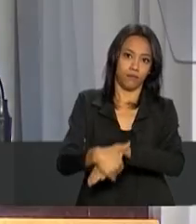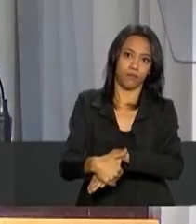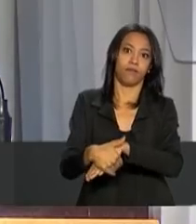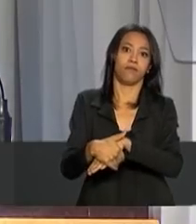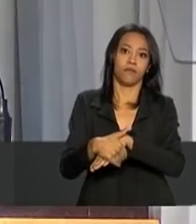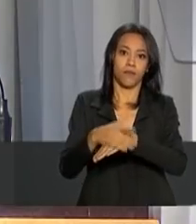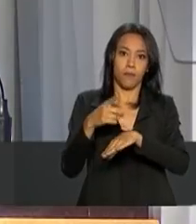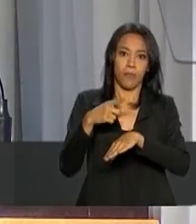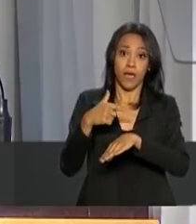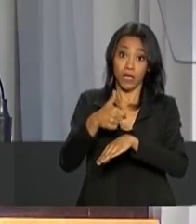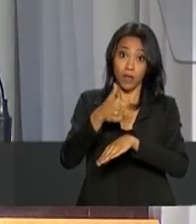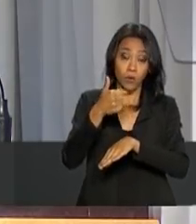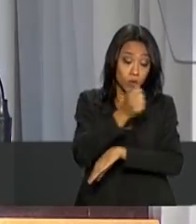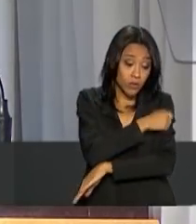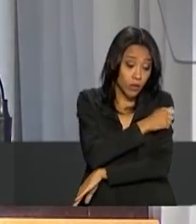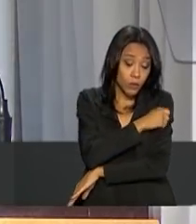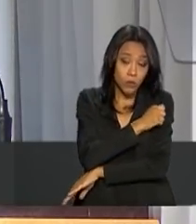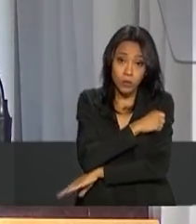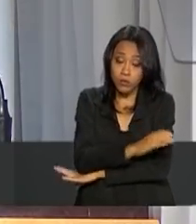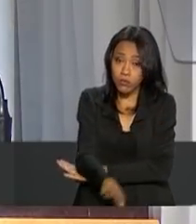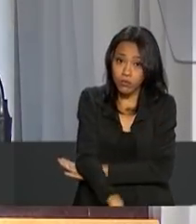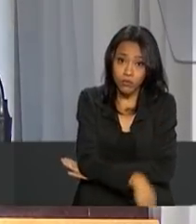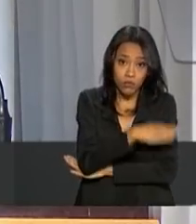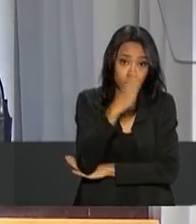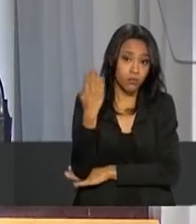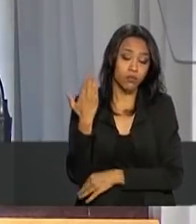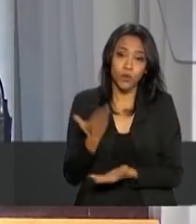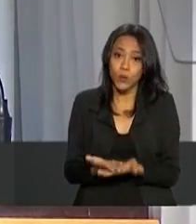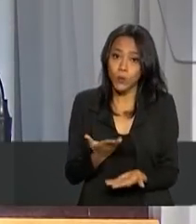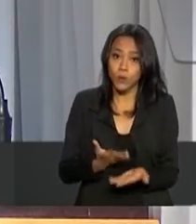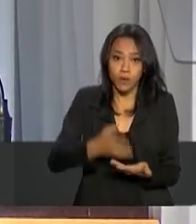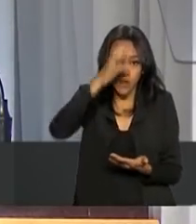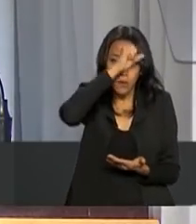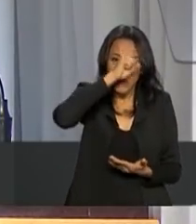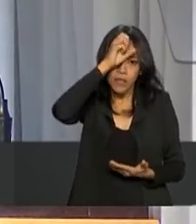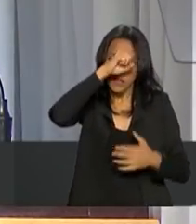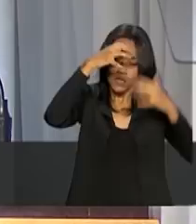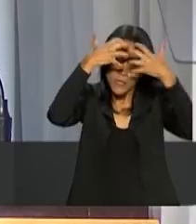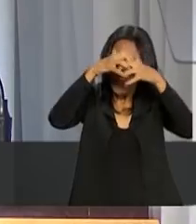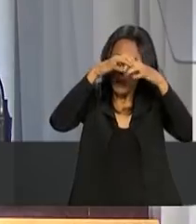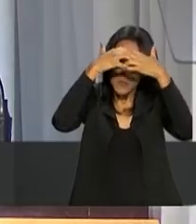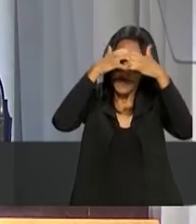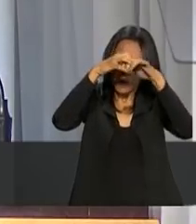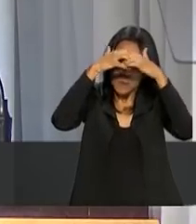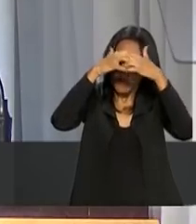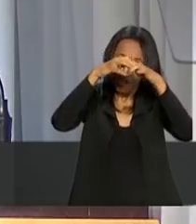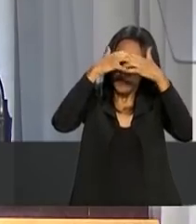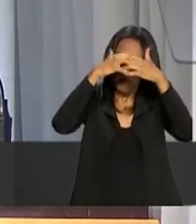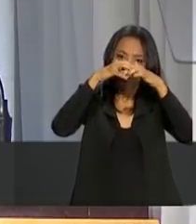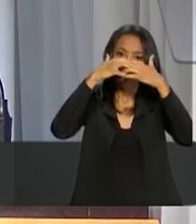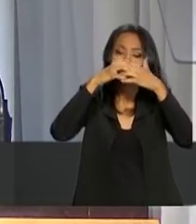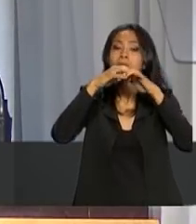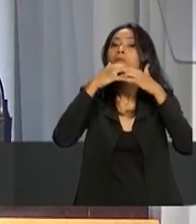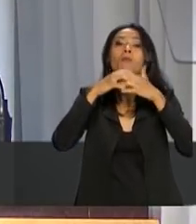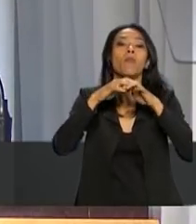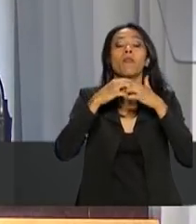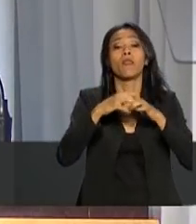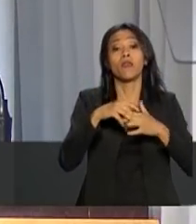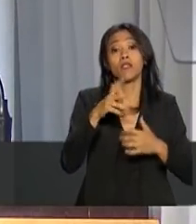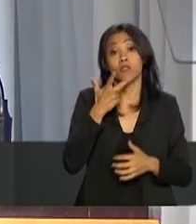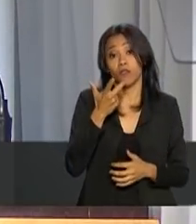aprimoramento intelectual, digamos assim, ou cognitivo, né? Muito maior. Isso tudo estou falando